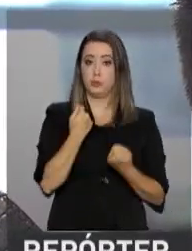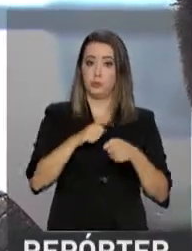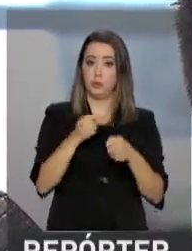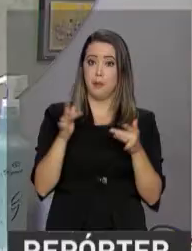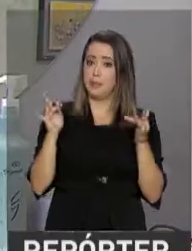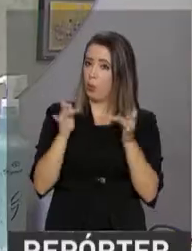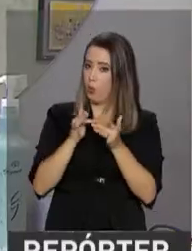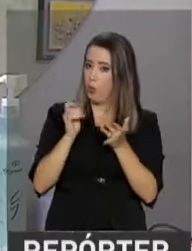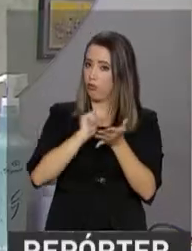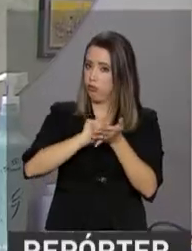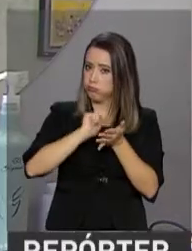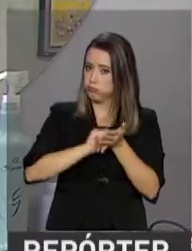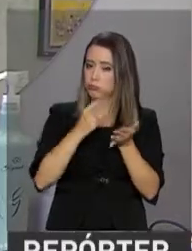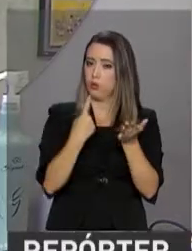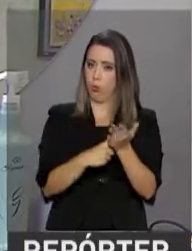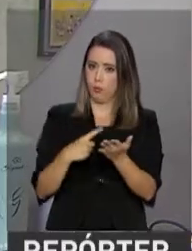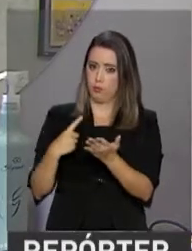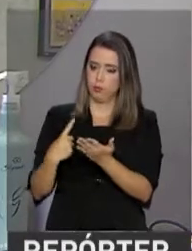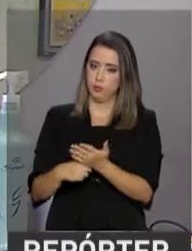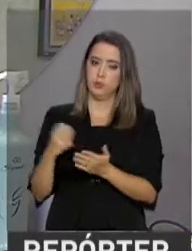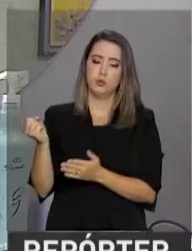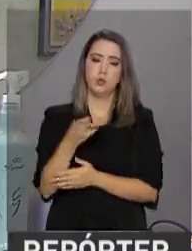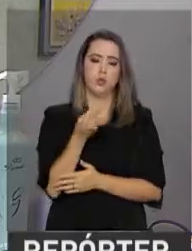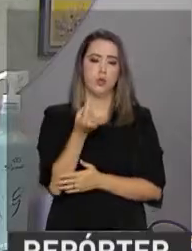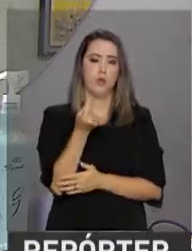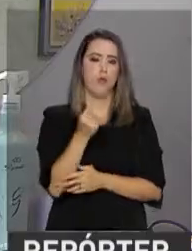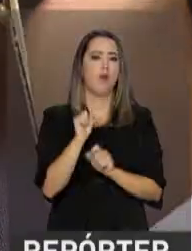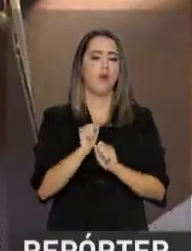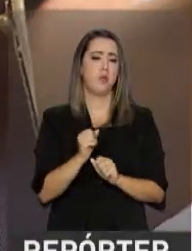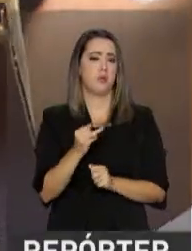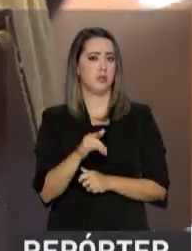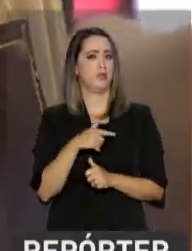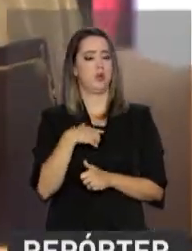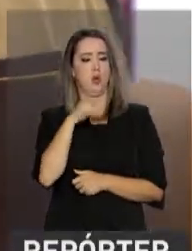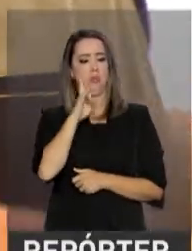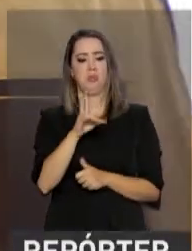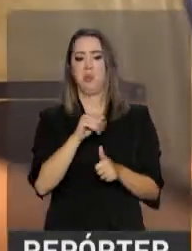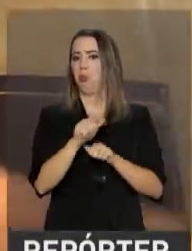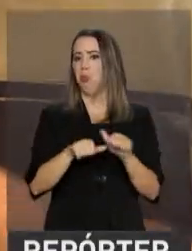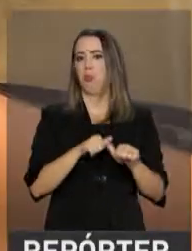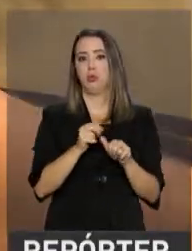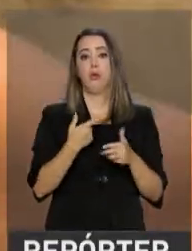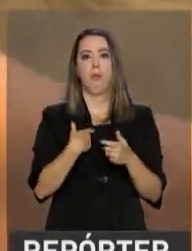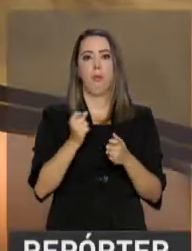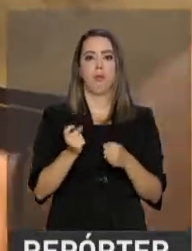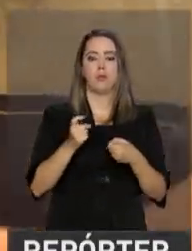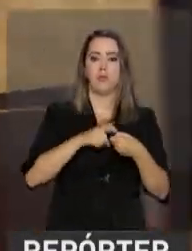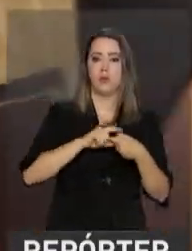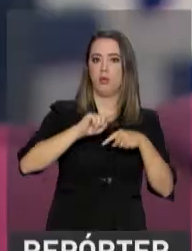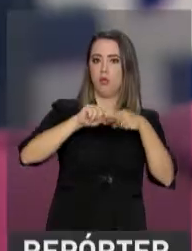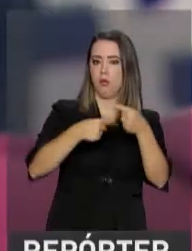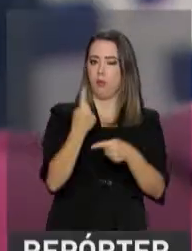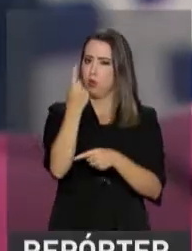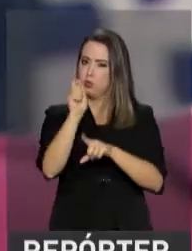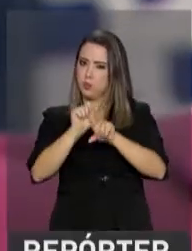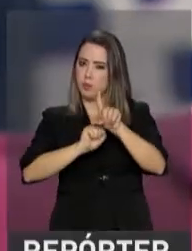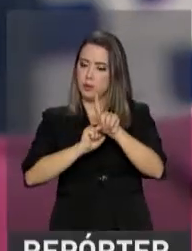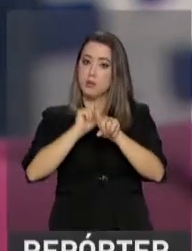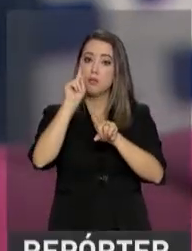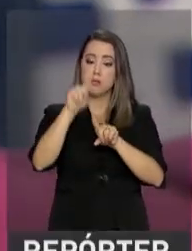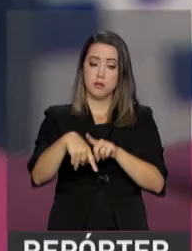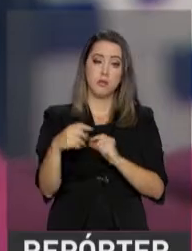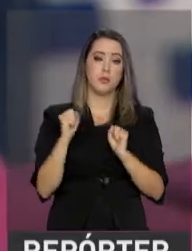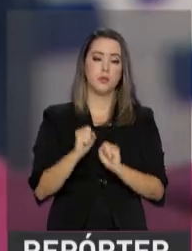tarifa e caso não vejo vantagem na redução da conta pode voltar à tarifa normal um mês depois a medida é uma alternativa